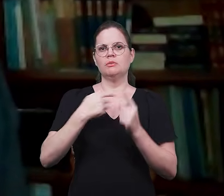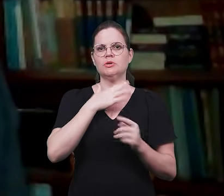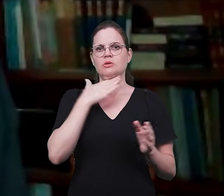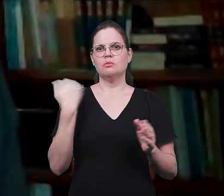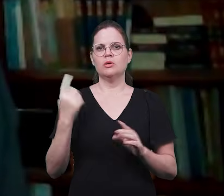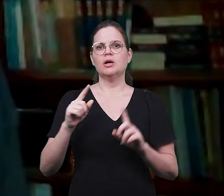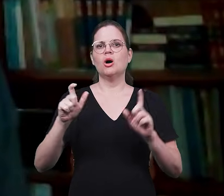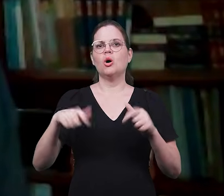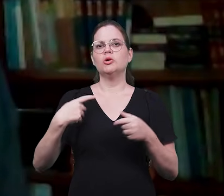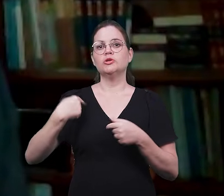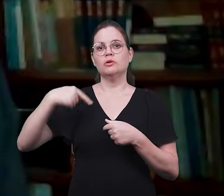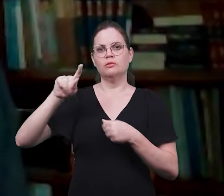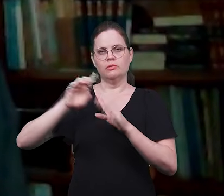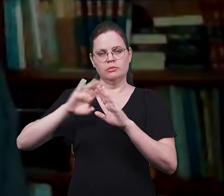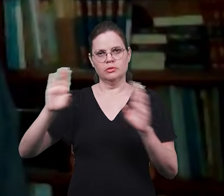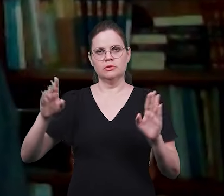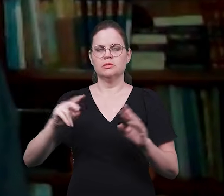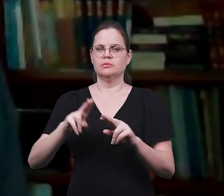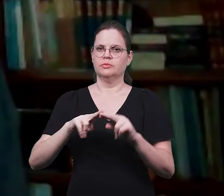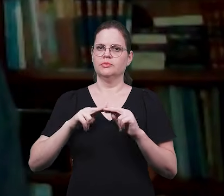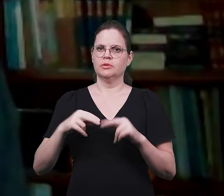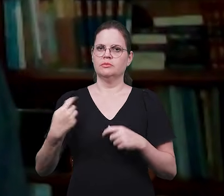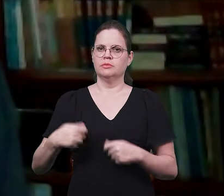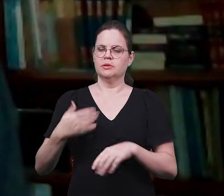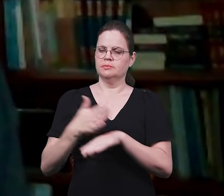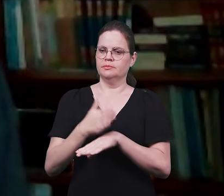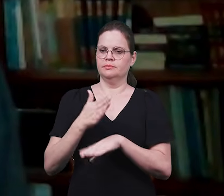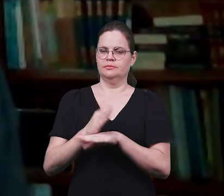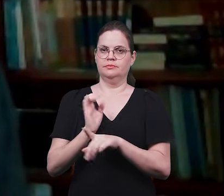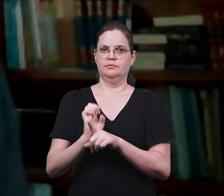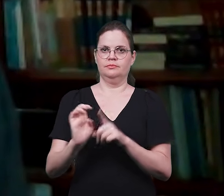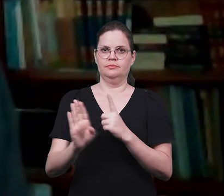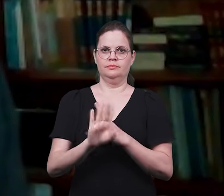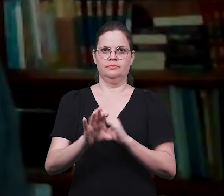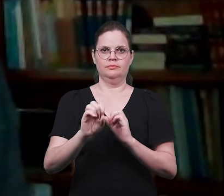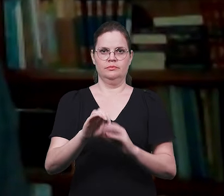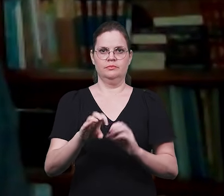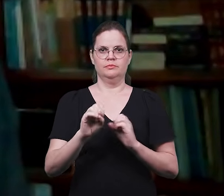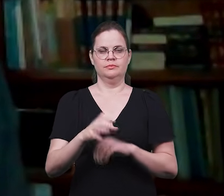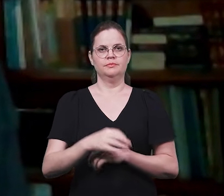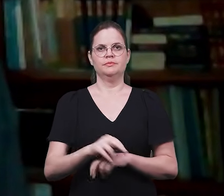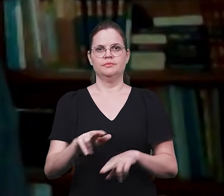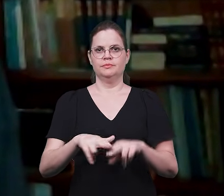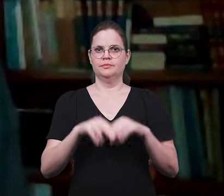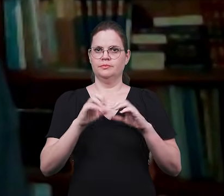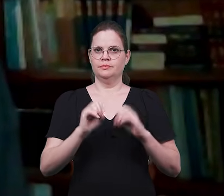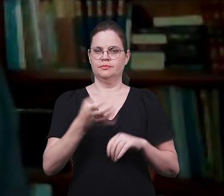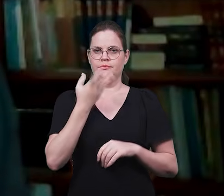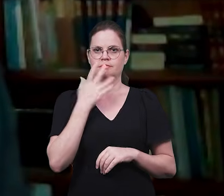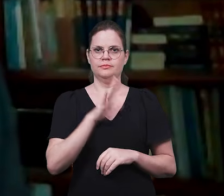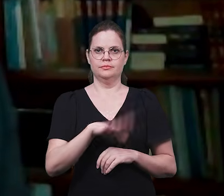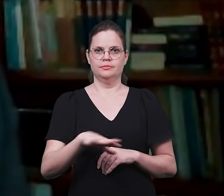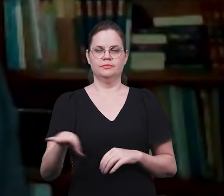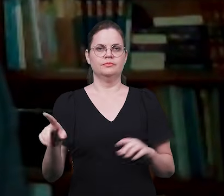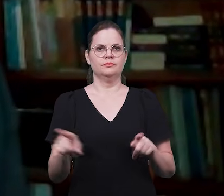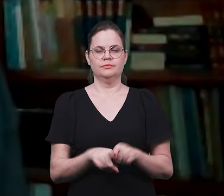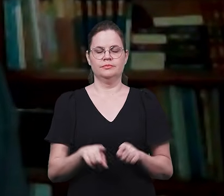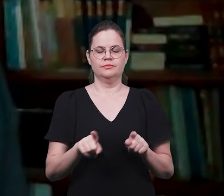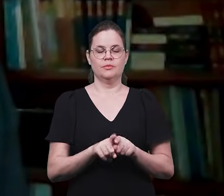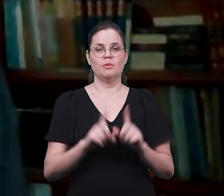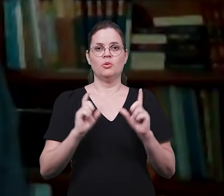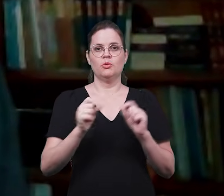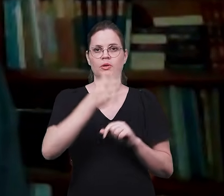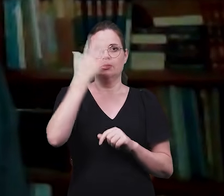nós vamos. Então, o corpo é tudo. Por isso as escolas bíblicas dominical, por isso a instrução, né? As crianças,